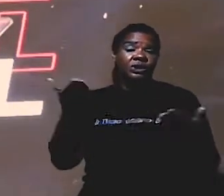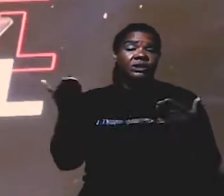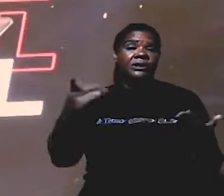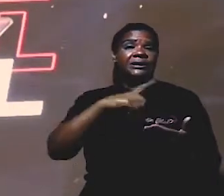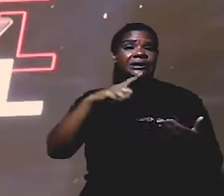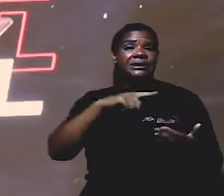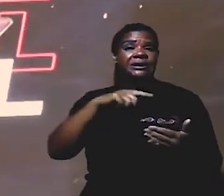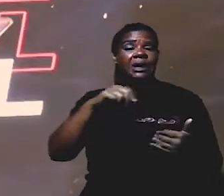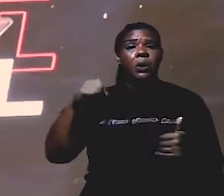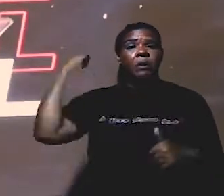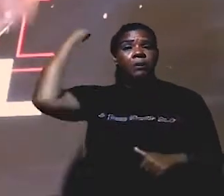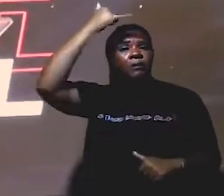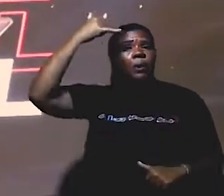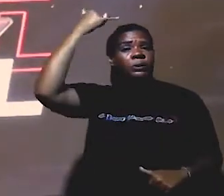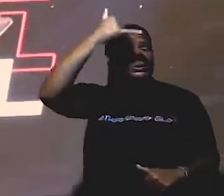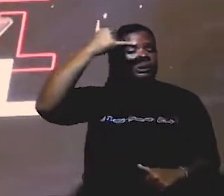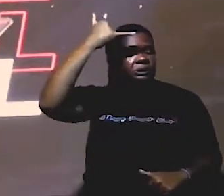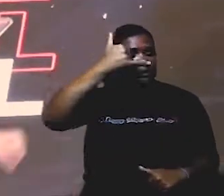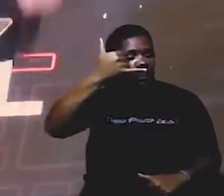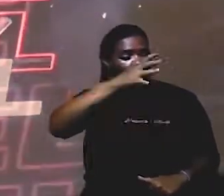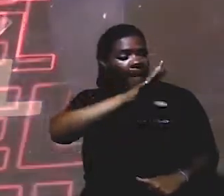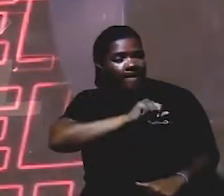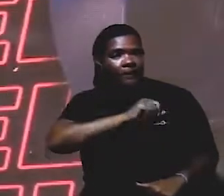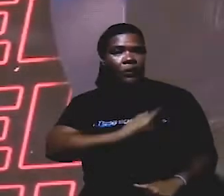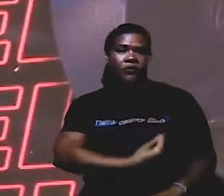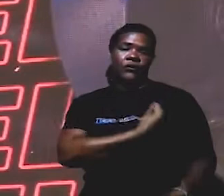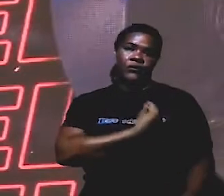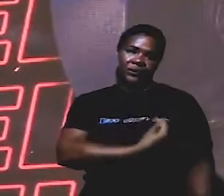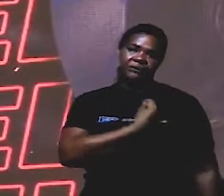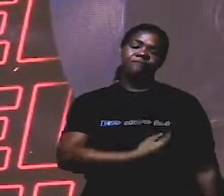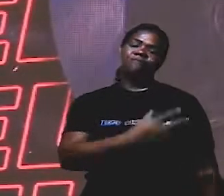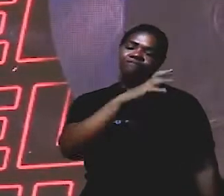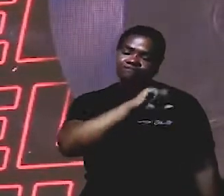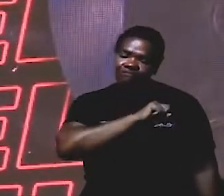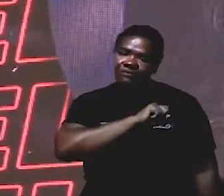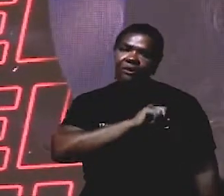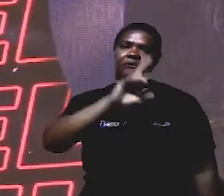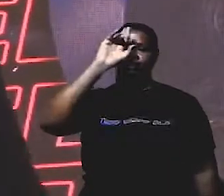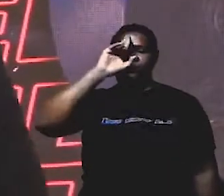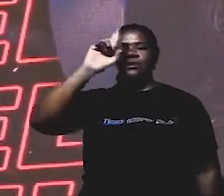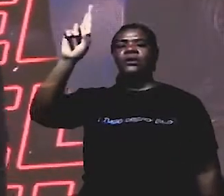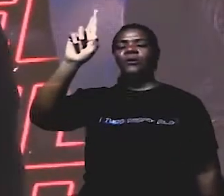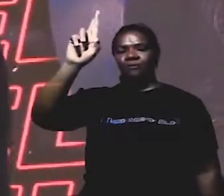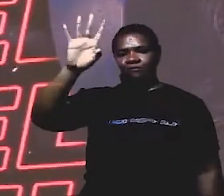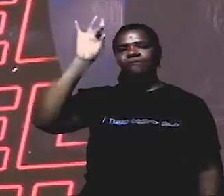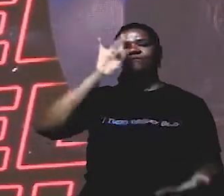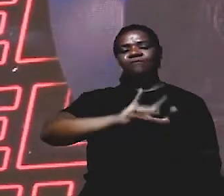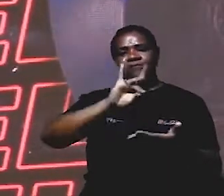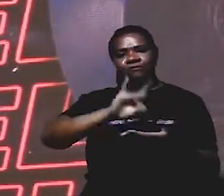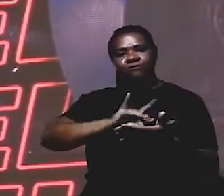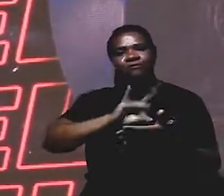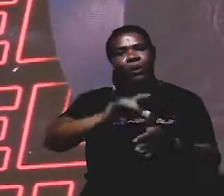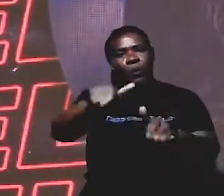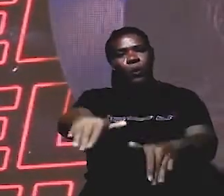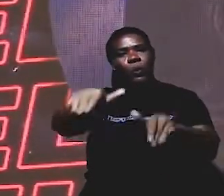um batismo de amor sobre a nossa vida. Salomão amava ao Senhor. O trono